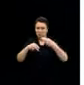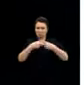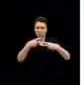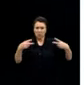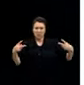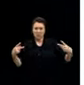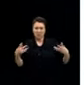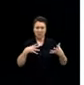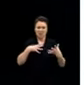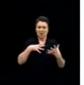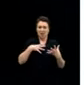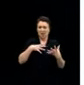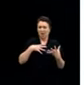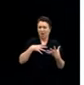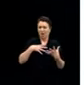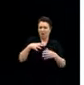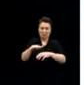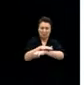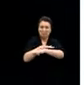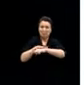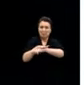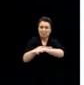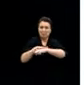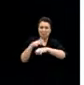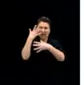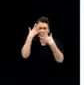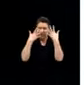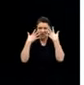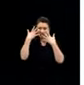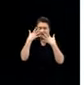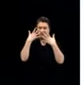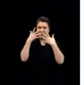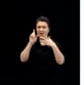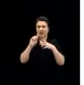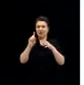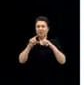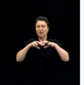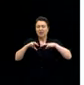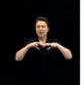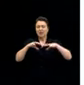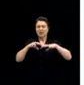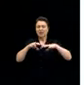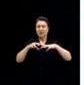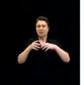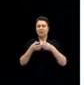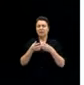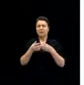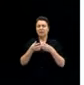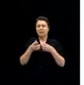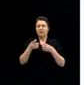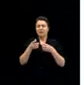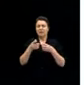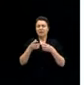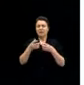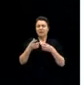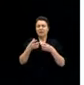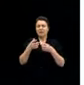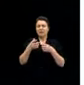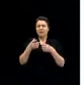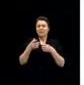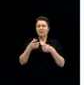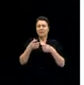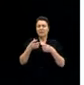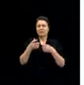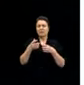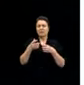Não, nada a ver, né, gente? Ela não vai atuar na glandular porque ela não vai impedir a produção de secreção. Ela não vai atuar na